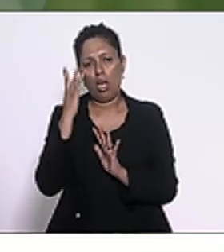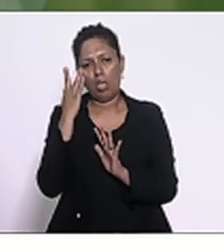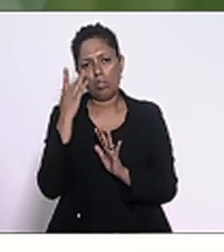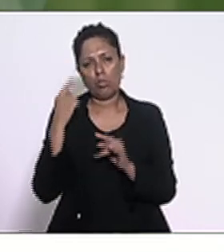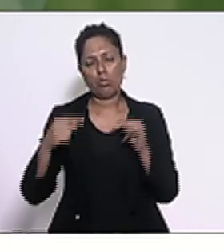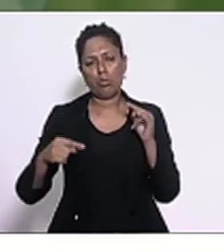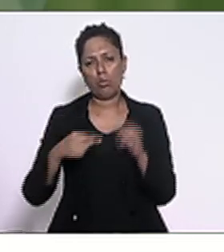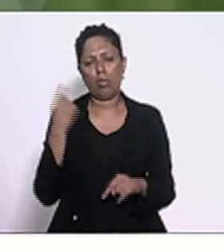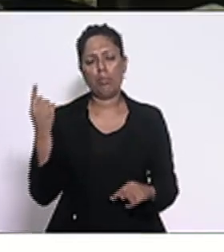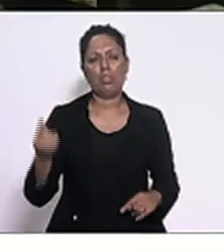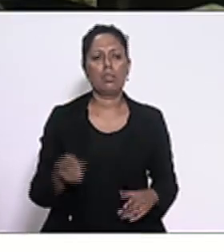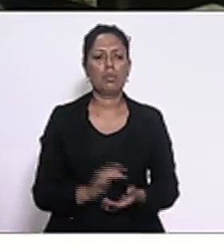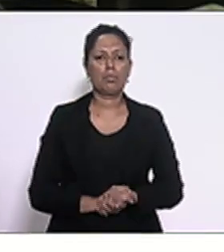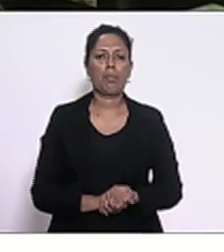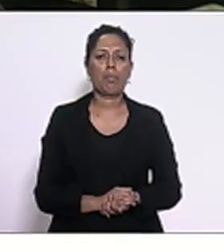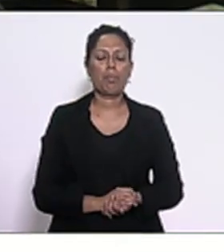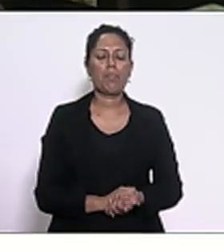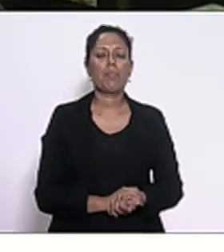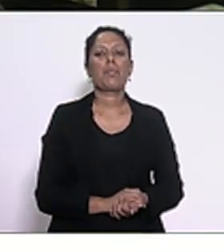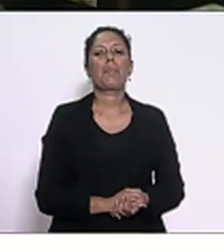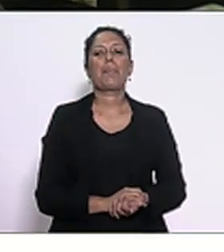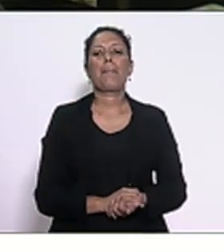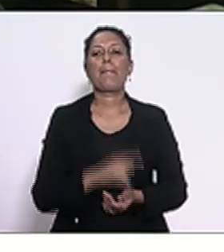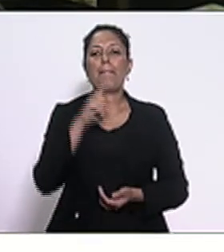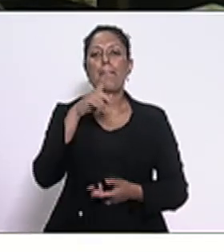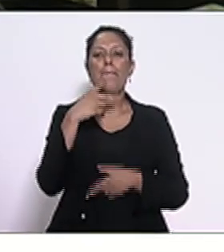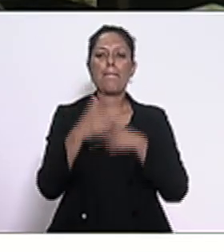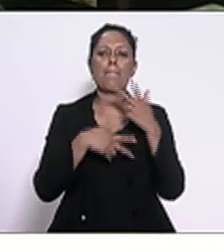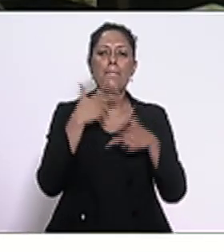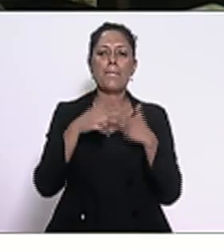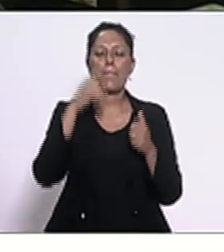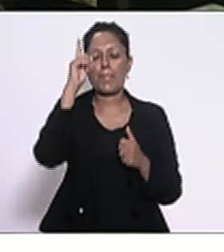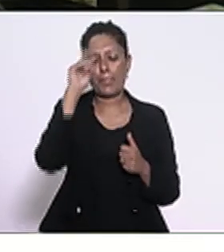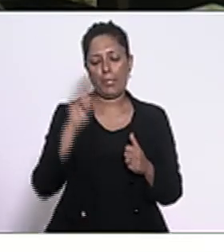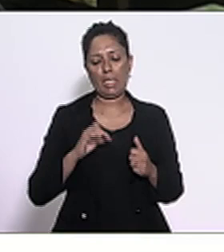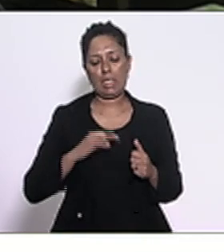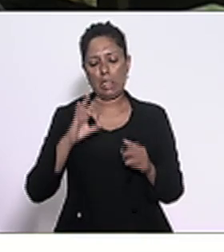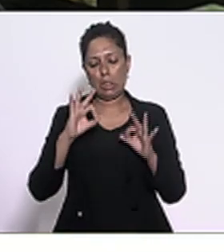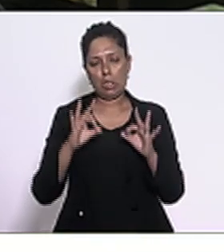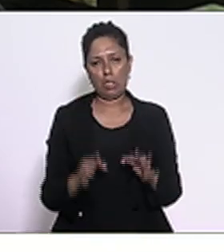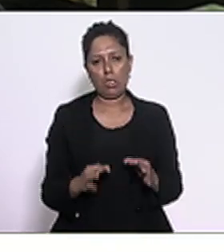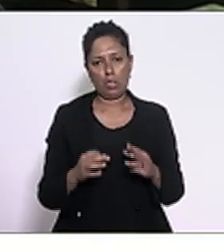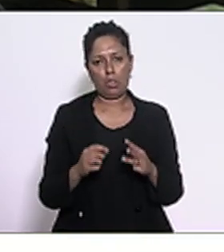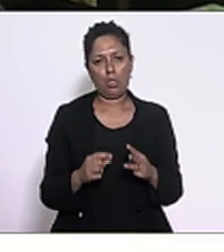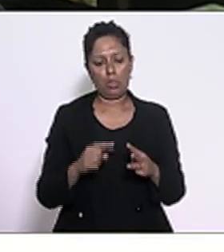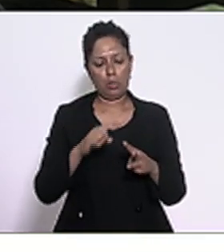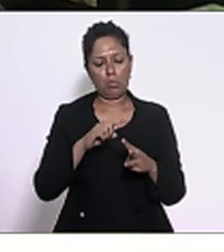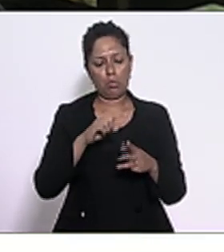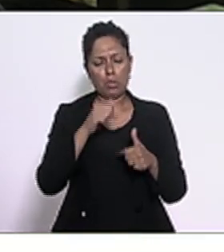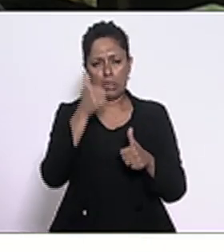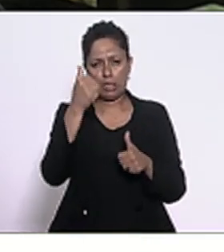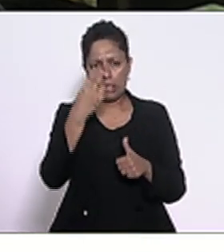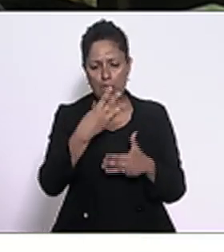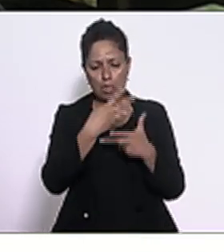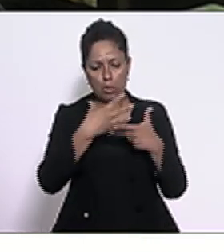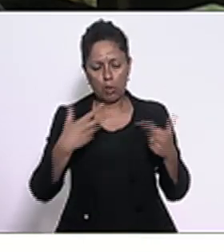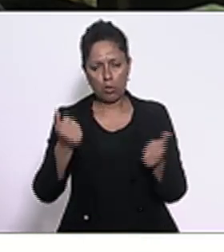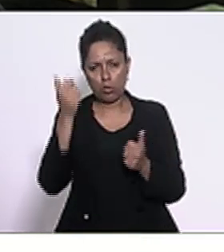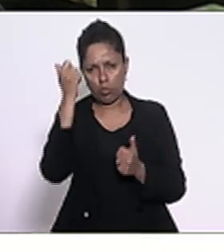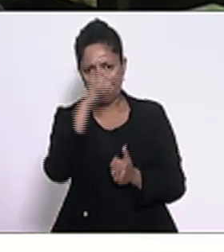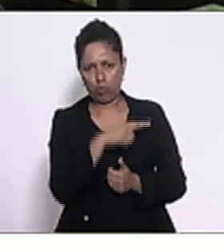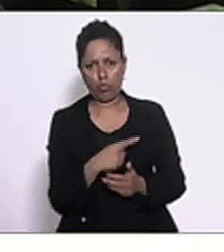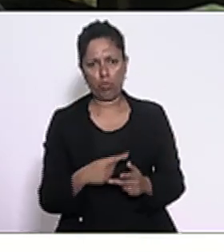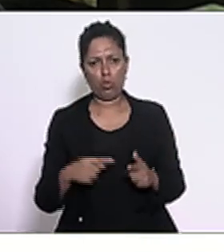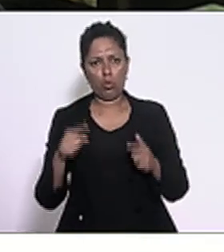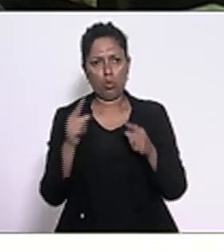pertinente aqui no momento. Na sua exposição, eu detectei, não sei se procede, assim, 3 importantes dificuldades. Uma dificuldade está